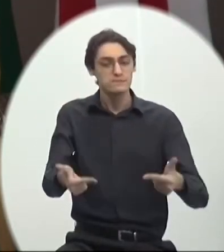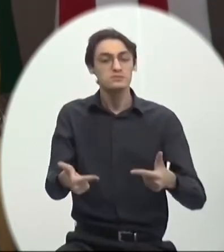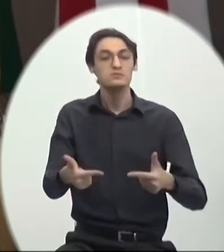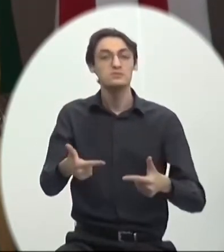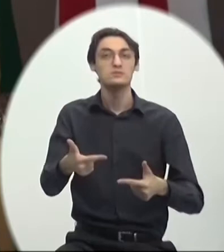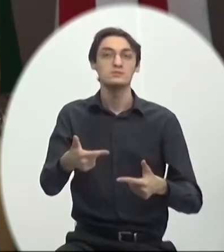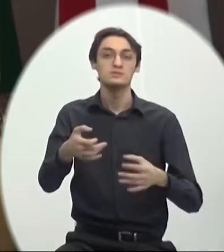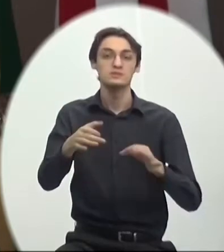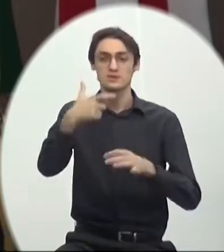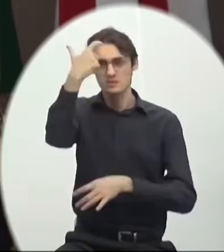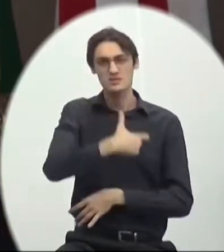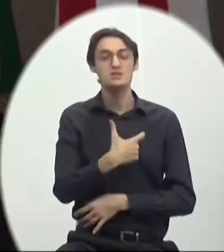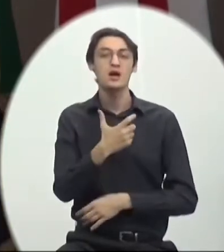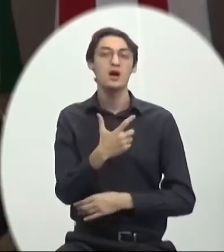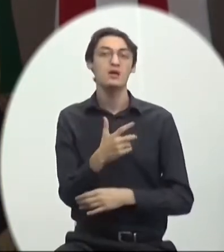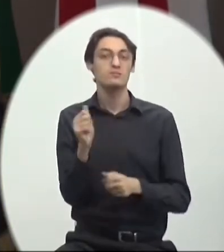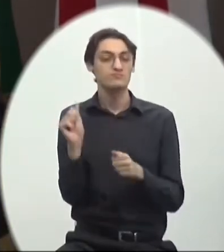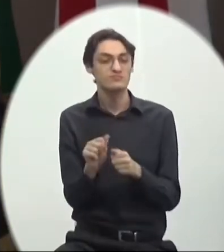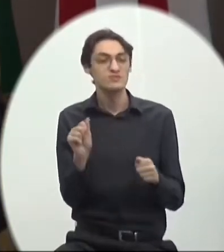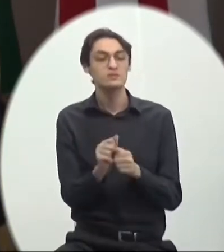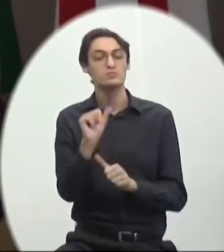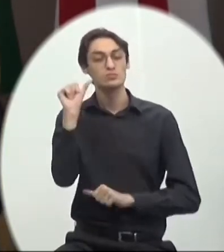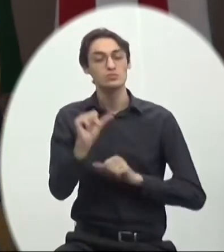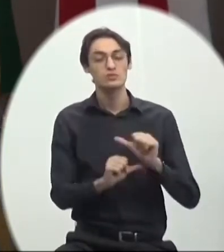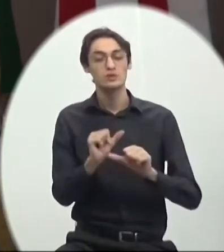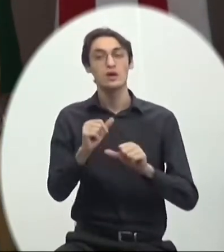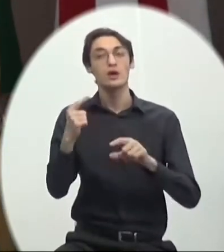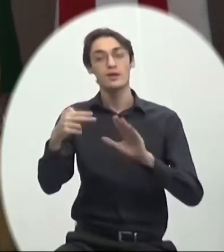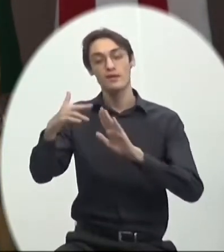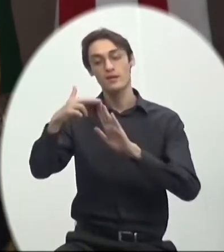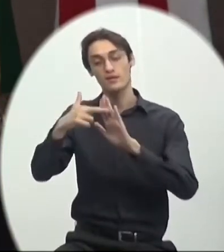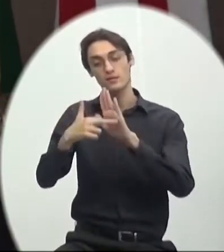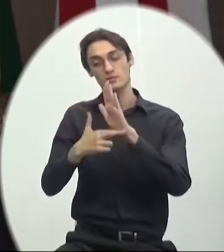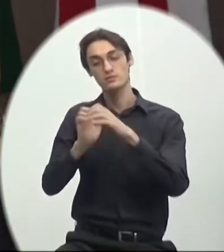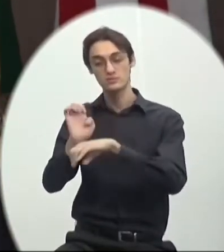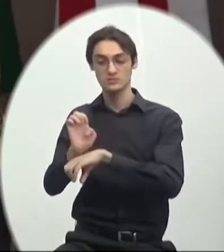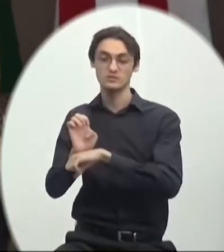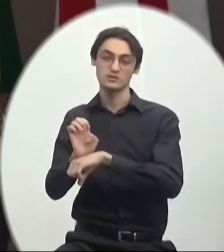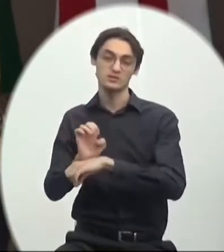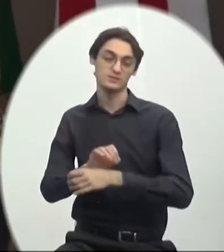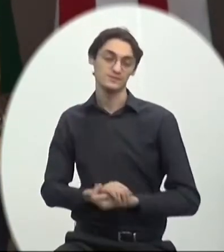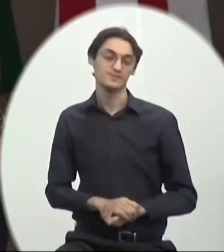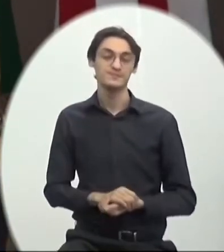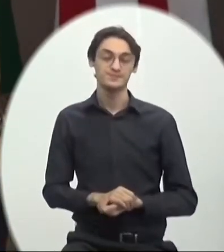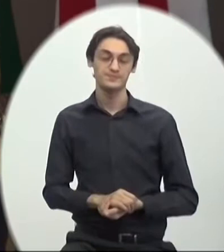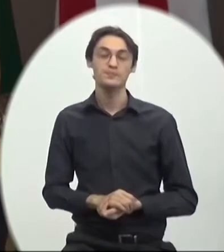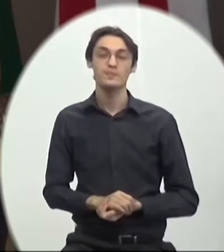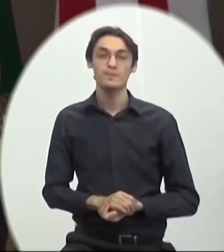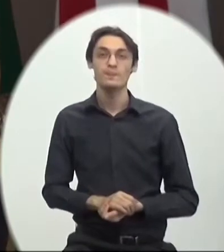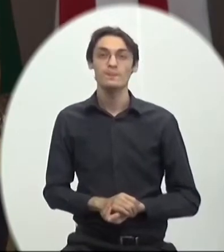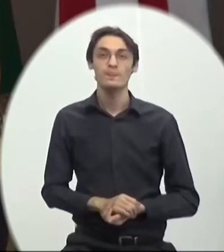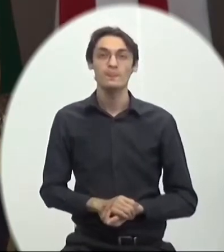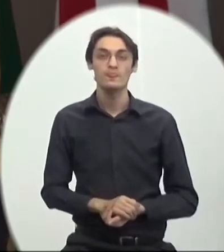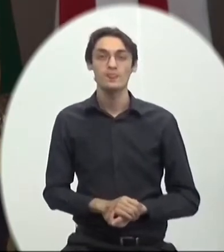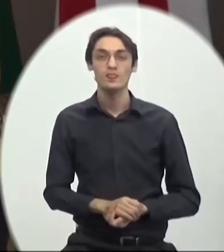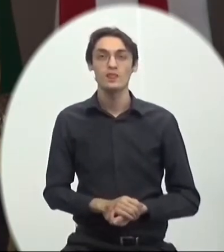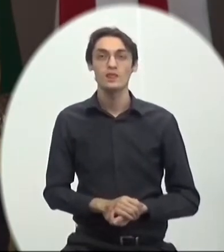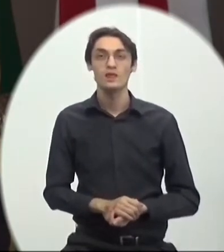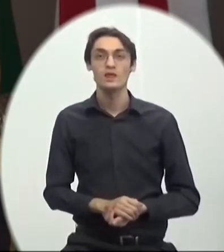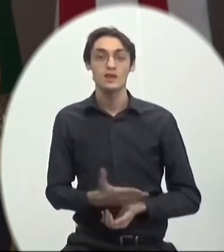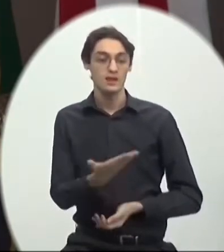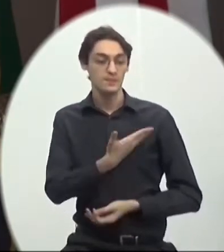drásticas, à regulação estadual. Não podemos deixar pacientes, nossos